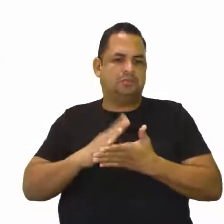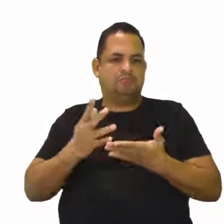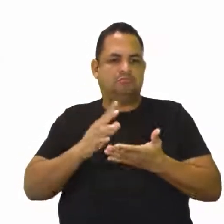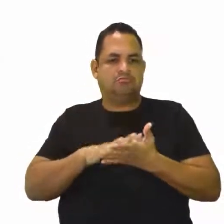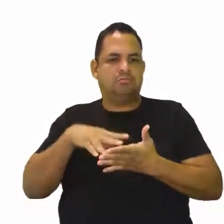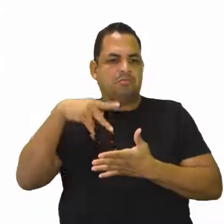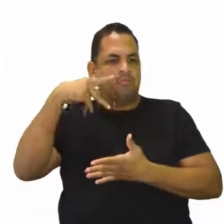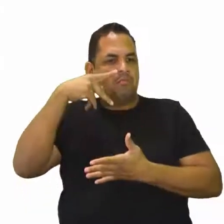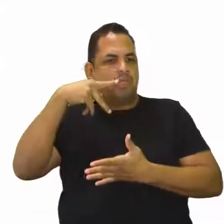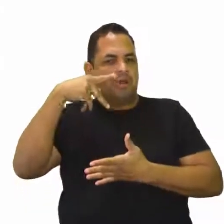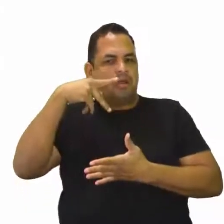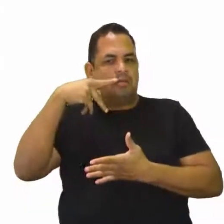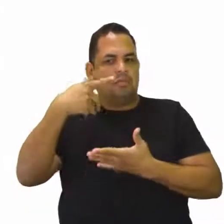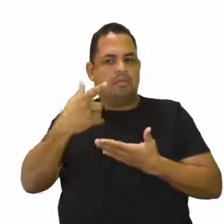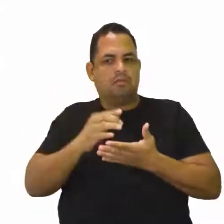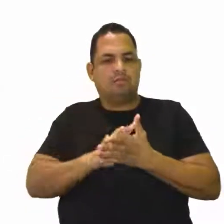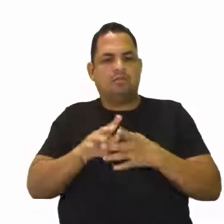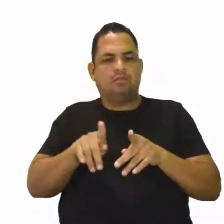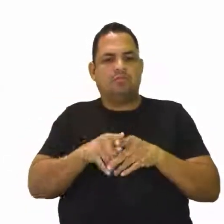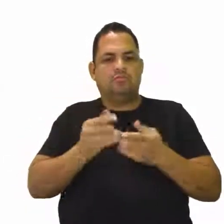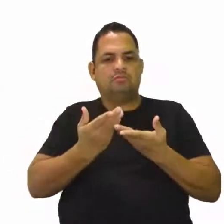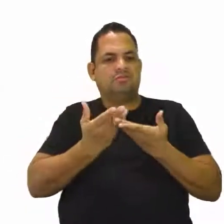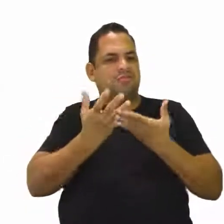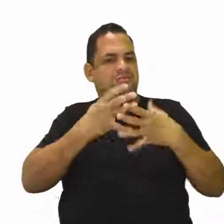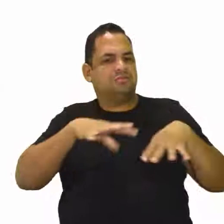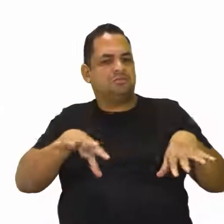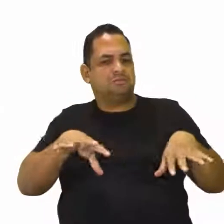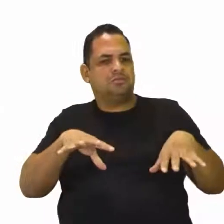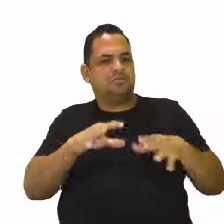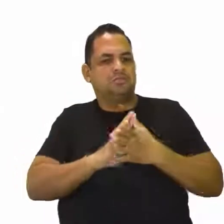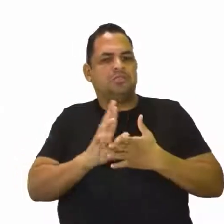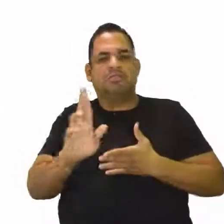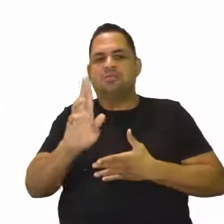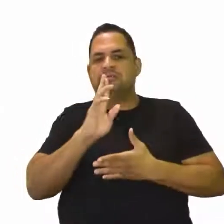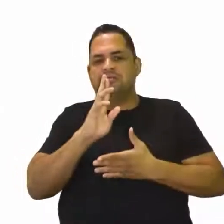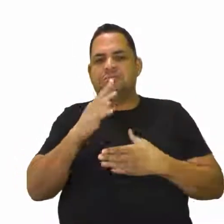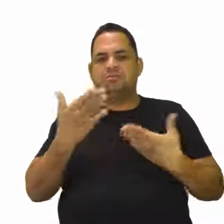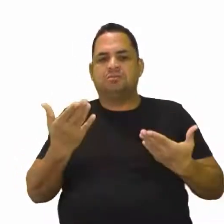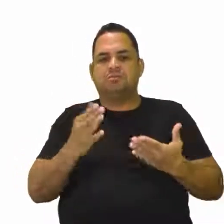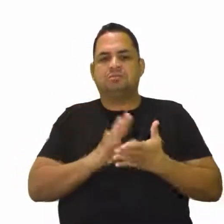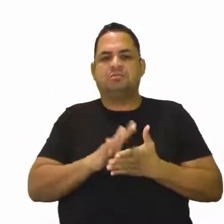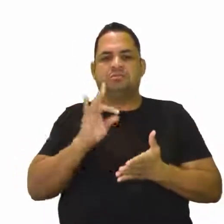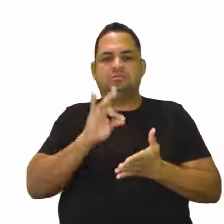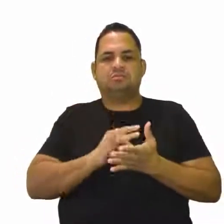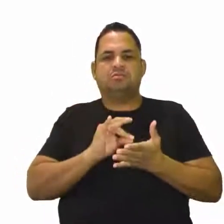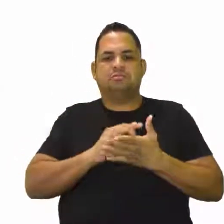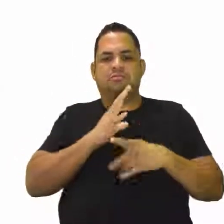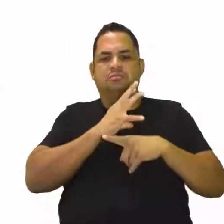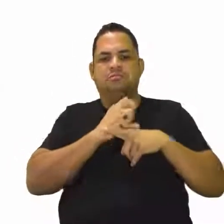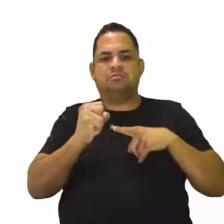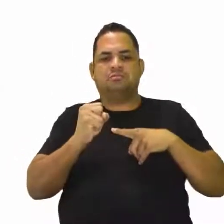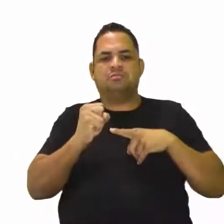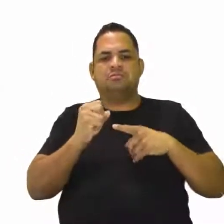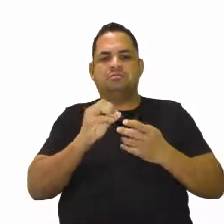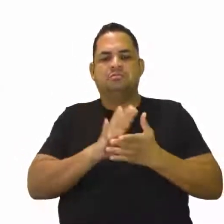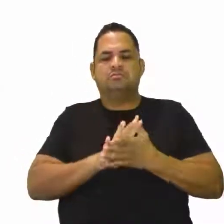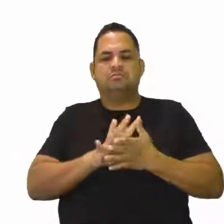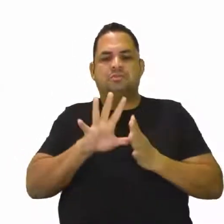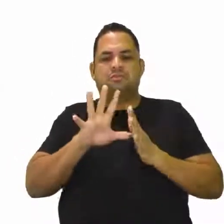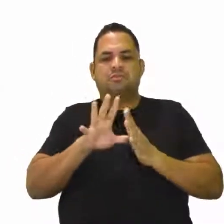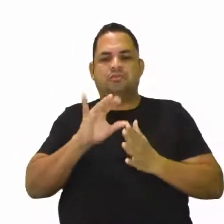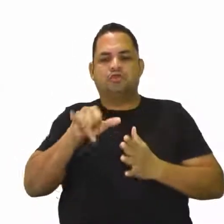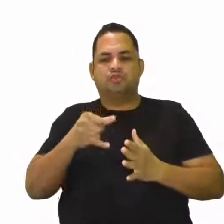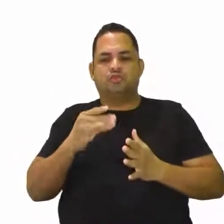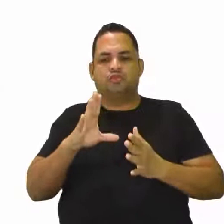mineiros, os paraibanos, recusaram-se a aceitar o resultado. afirmando que a vitória de Júlio Prestes era